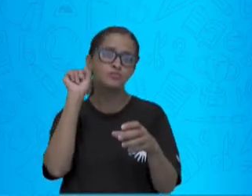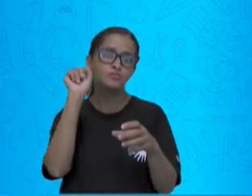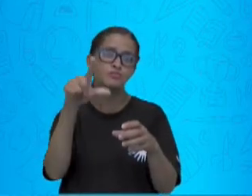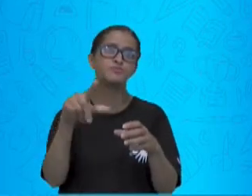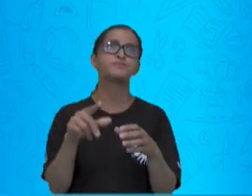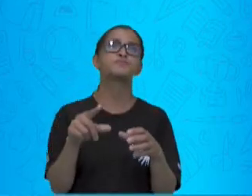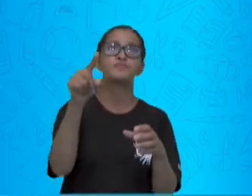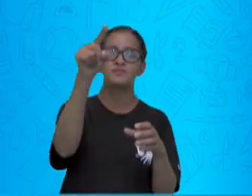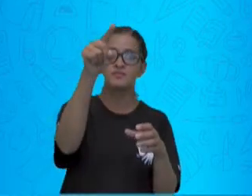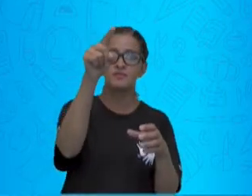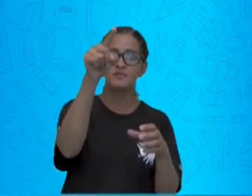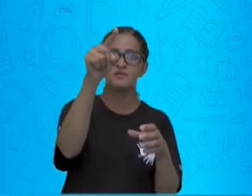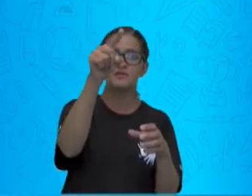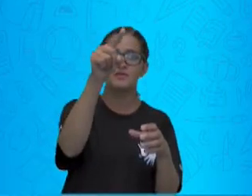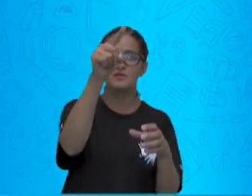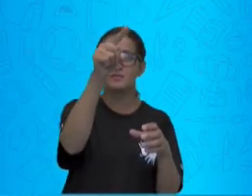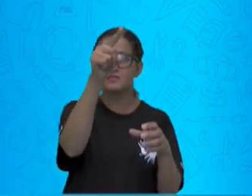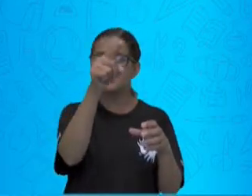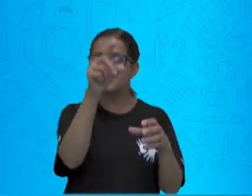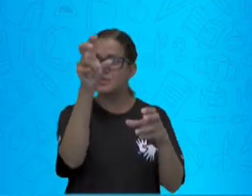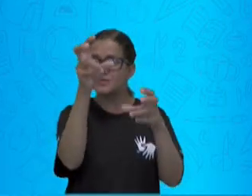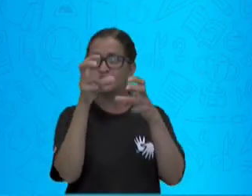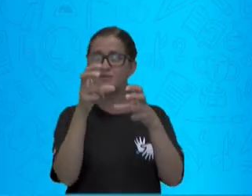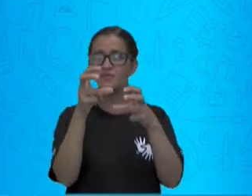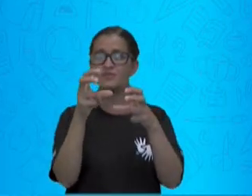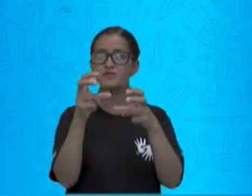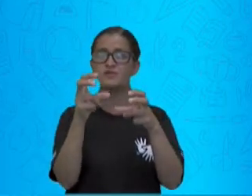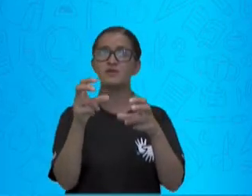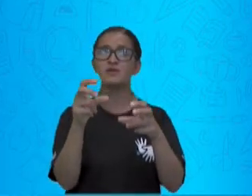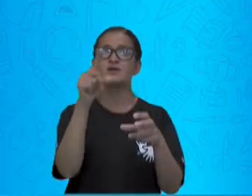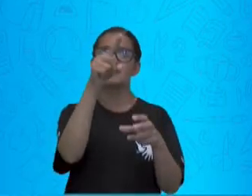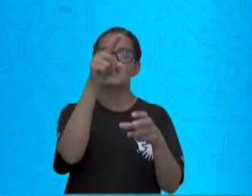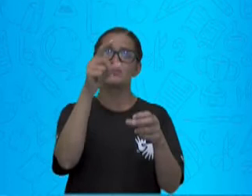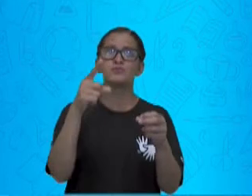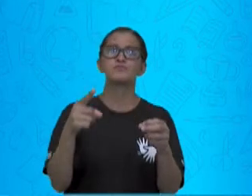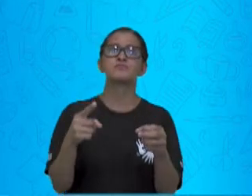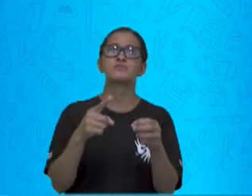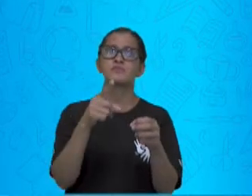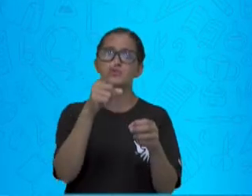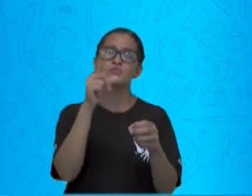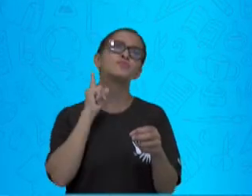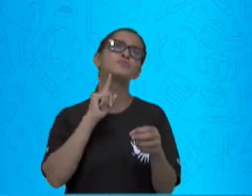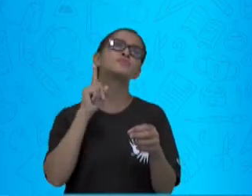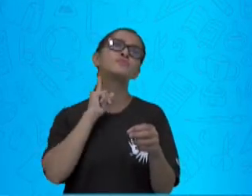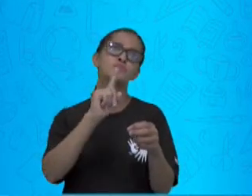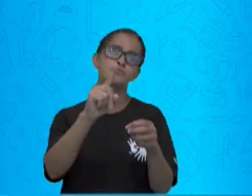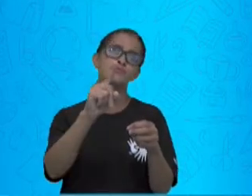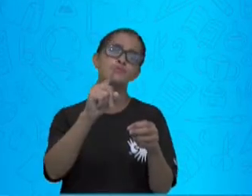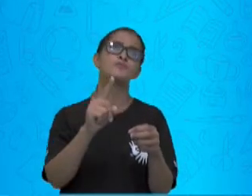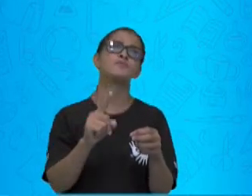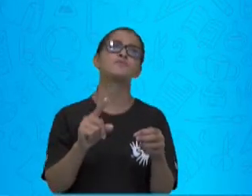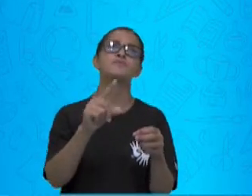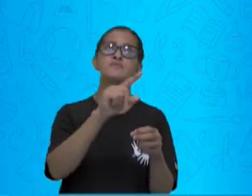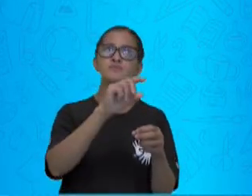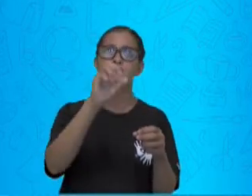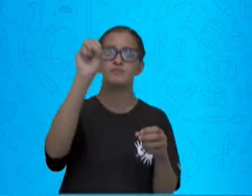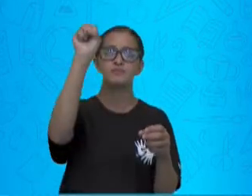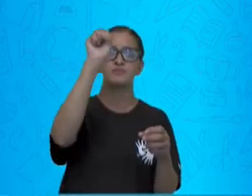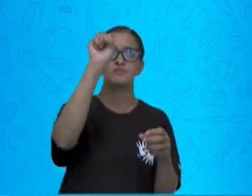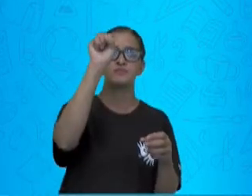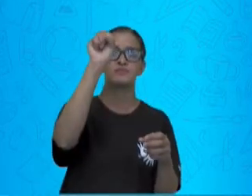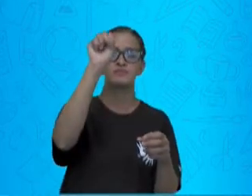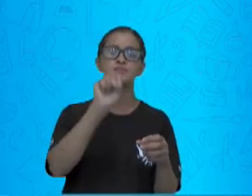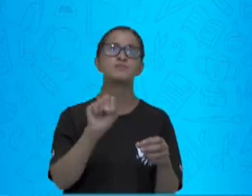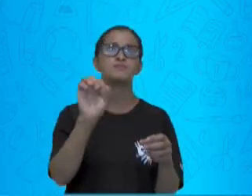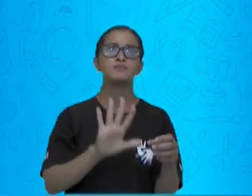E aqui nós temos, eu peguei aqui, como é o nosso caso que nós moramos em Minas Gerais, eu peguei aqui no Sudeste o mapa, né,